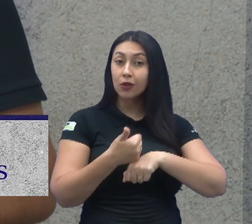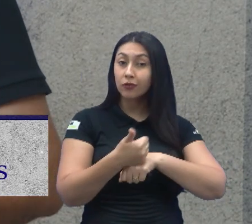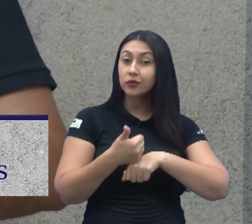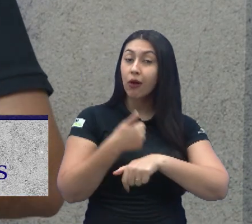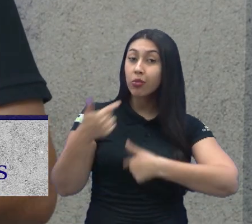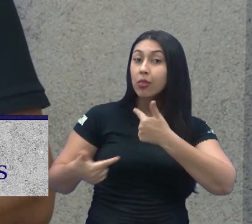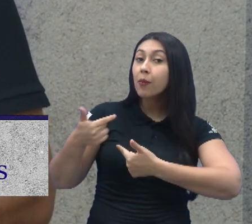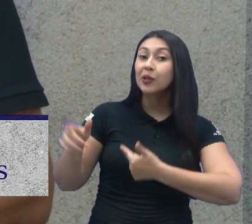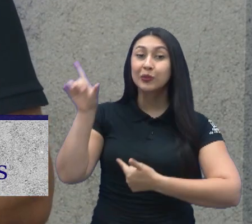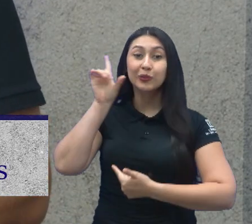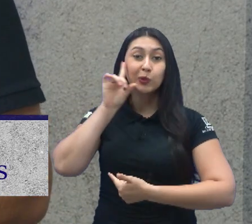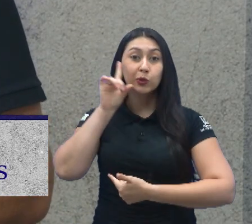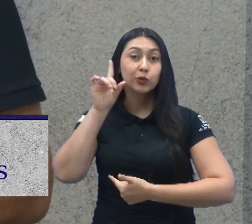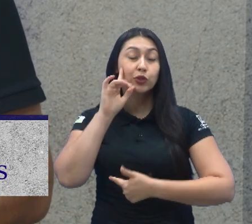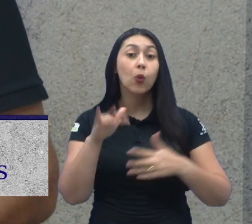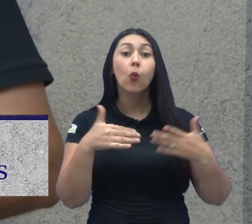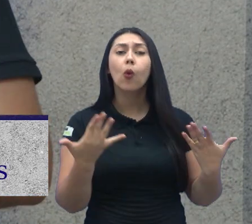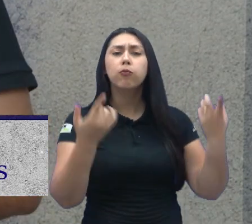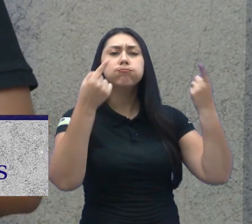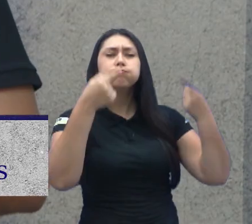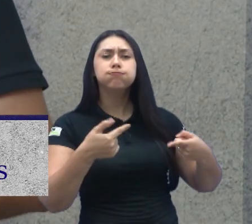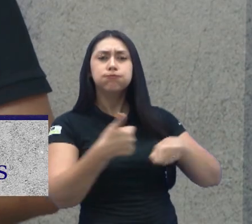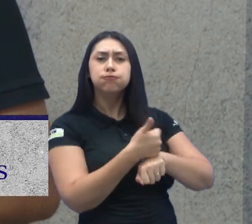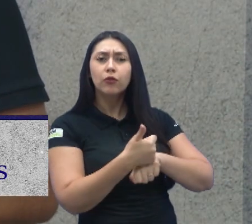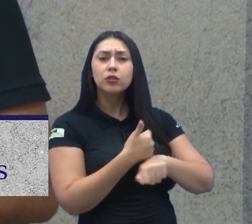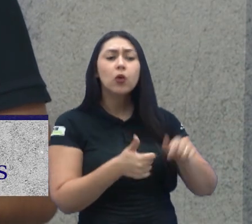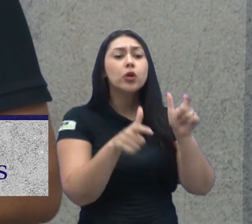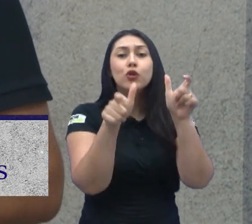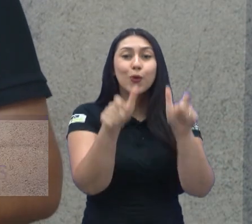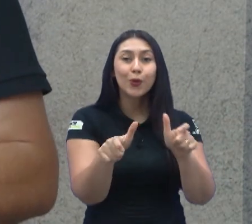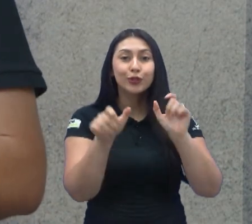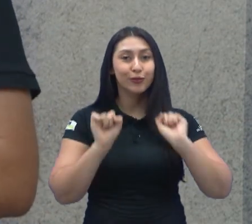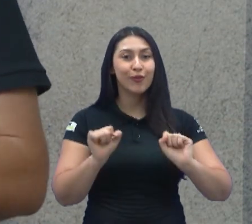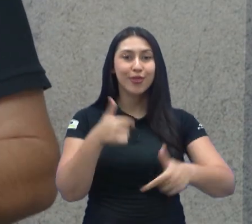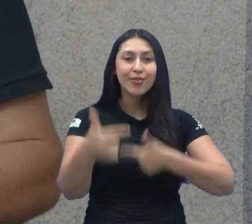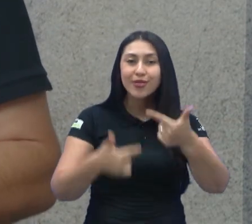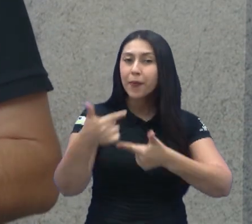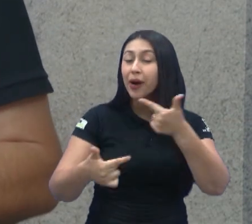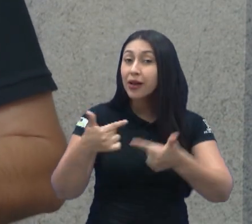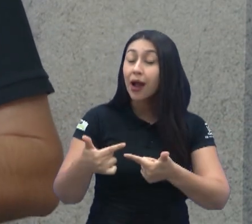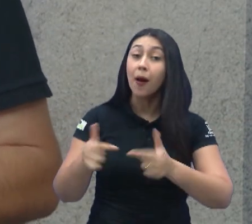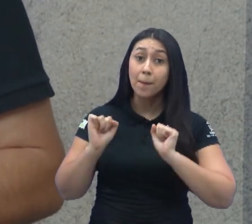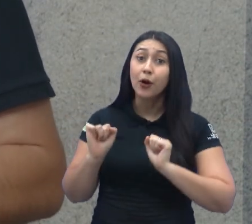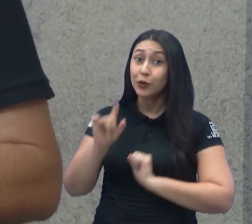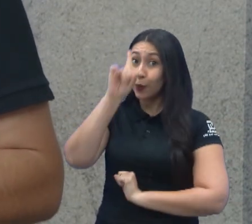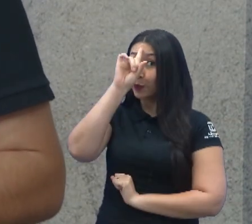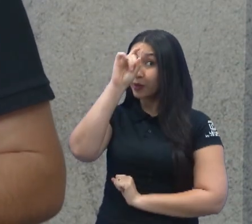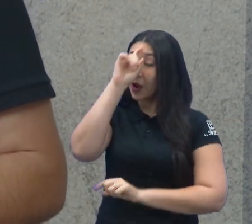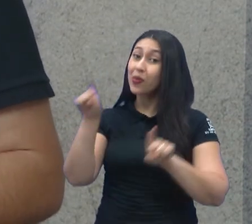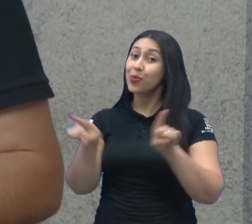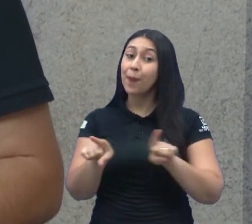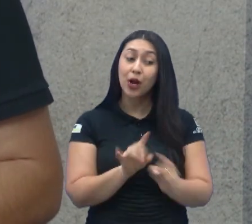dia, quais são os desafios da profissão e onde eles podem trabalhar. Desde hospitais até centros de